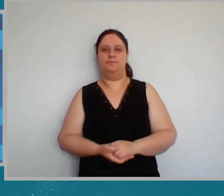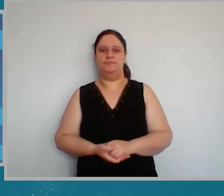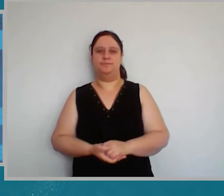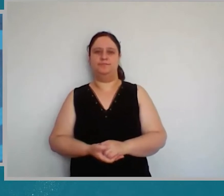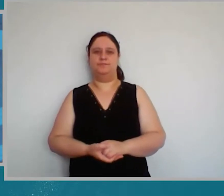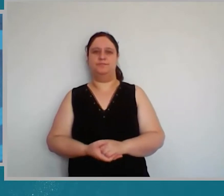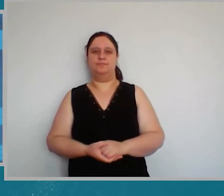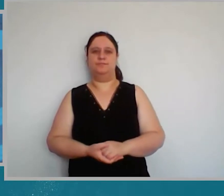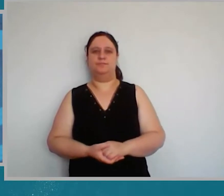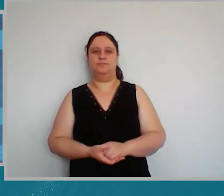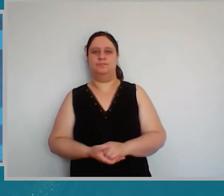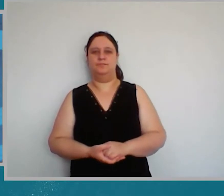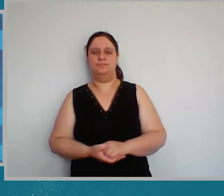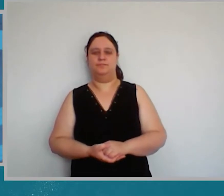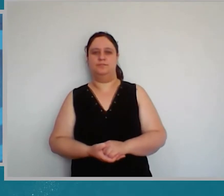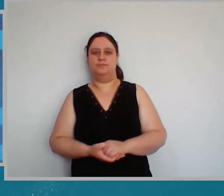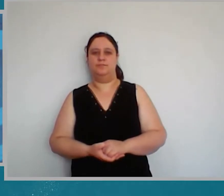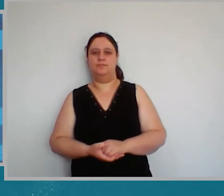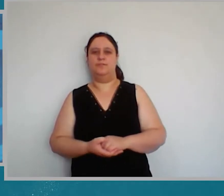1 Coríntios 1:9.